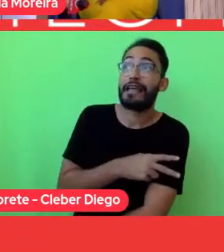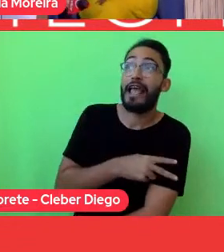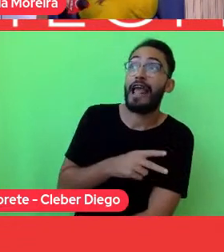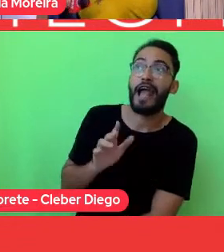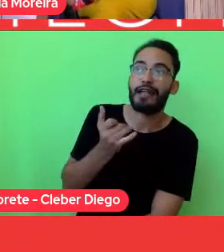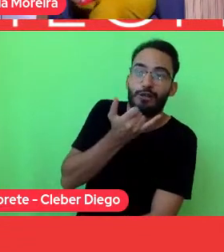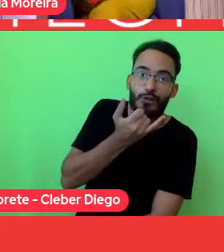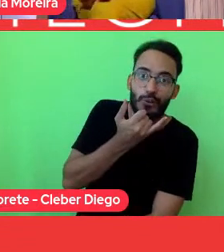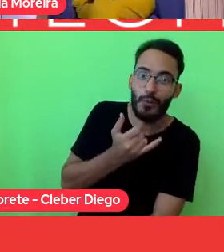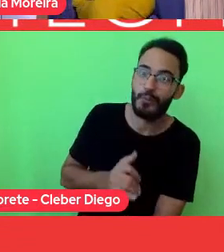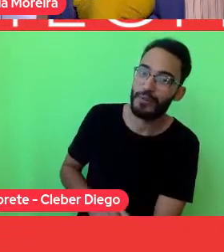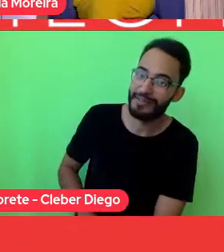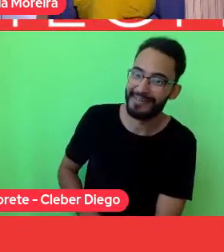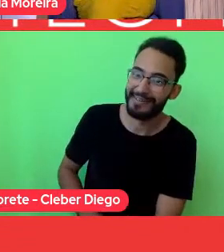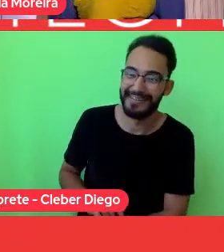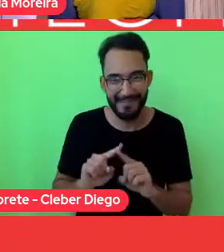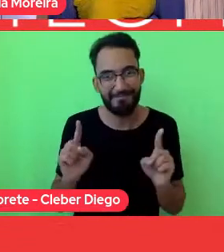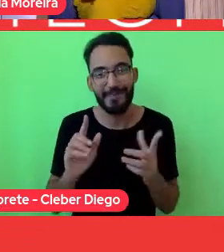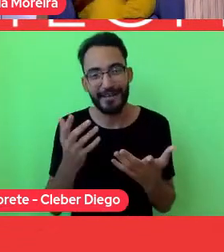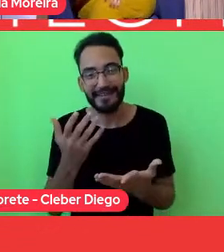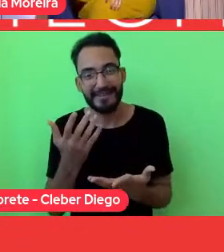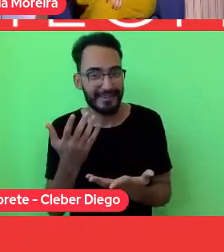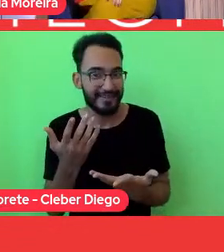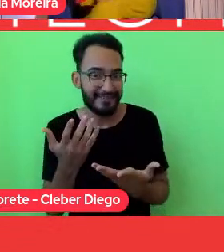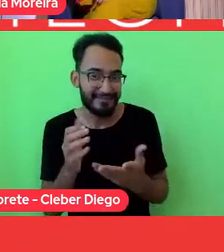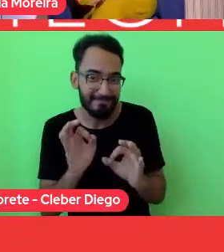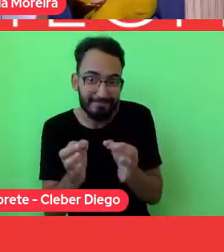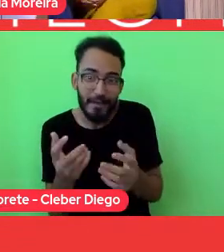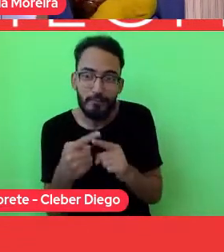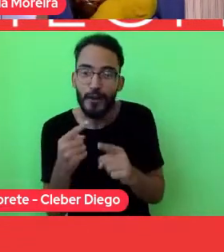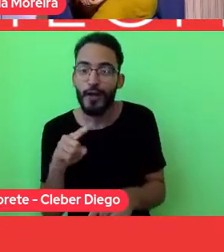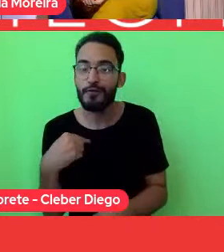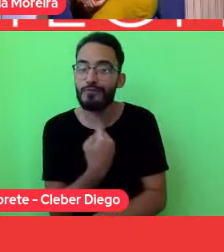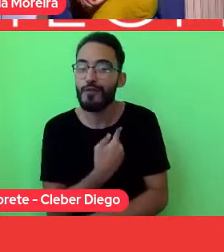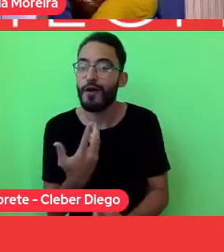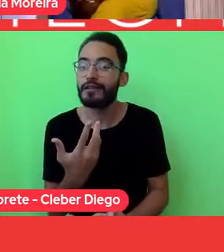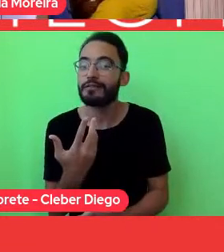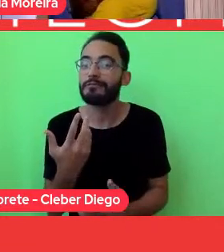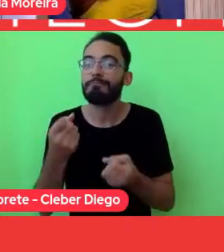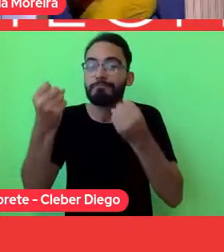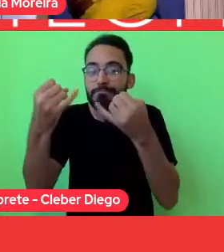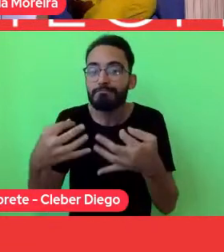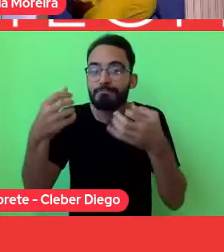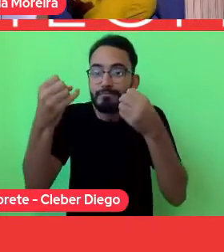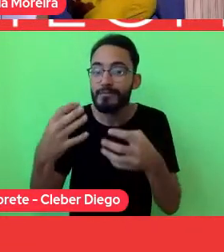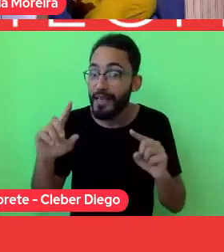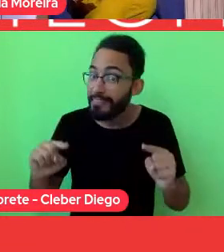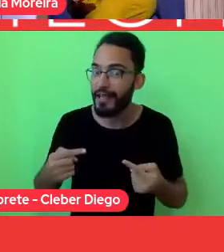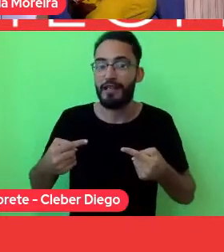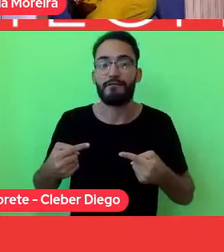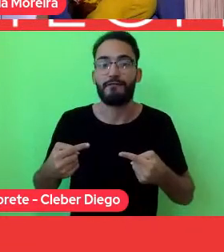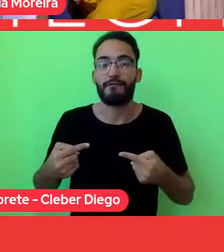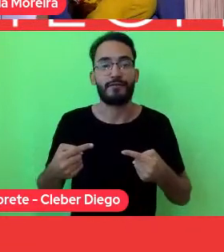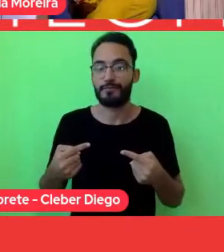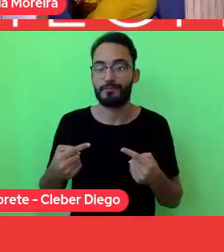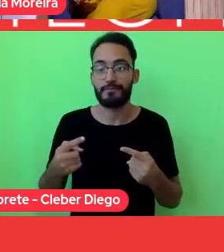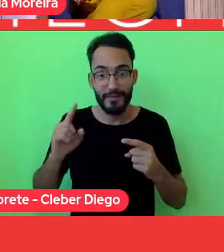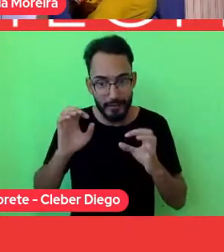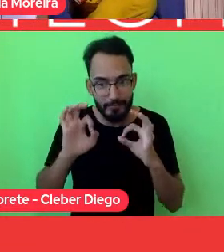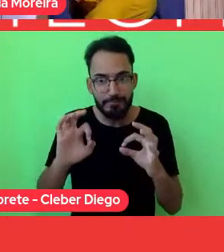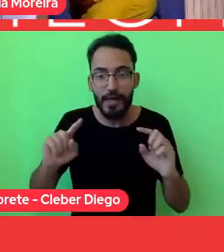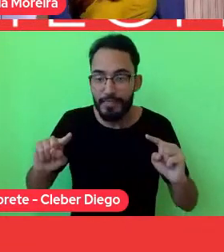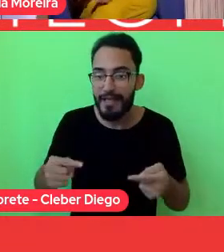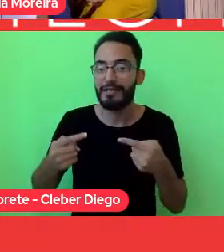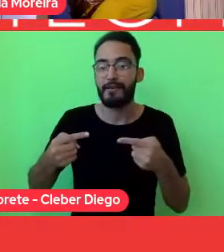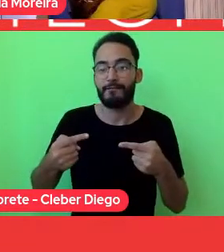É, desculpa, gente. Mas assim, é porque a gente está aqui para falar de desafios. É um desafio, a